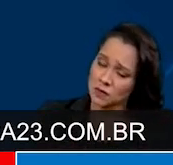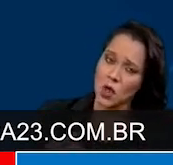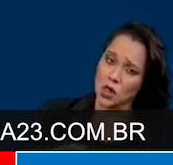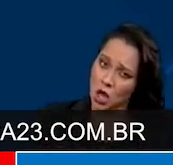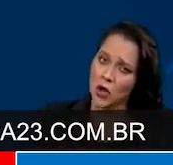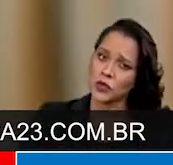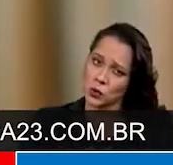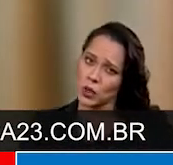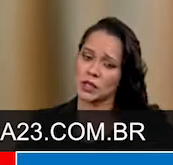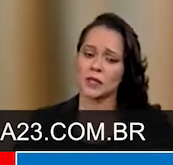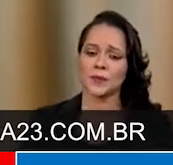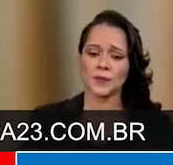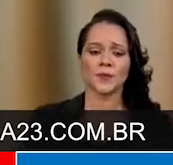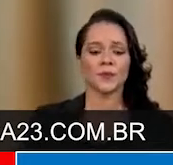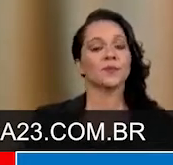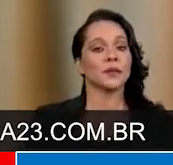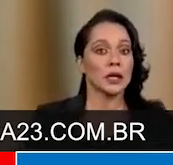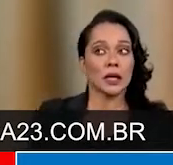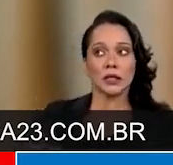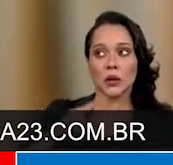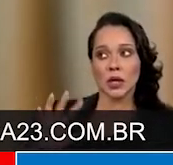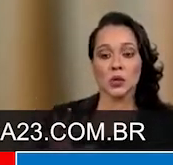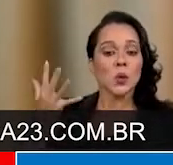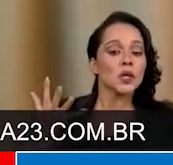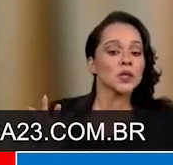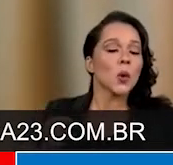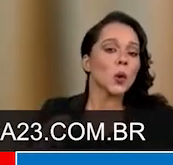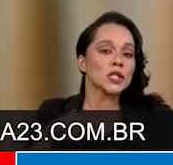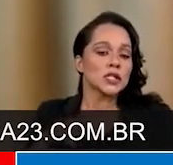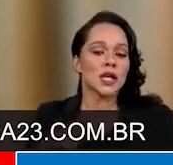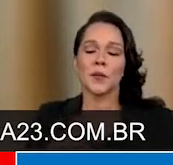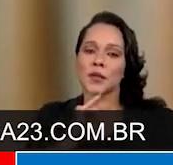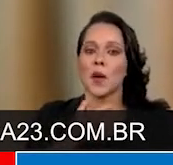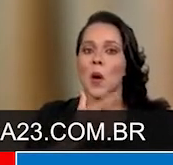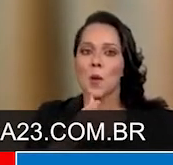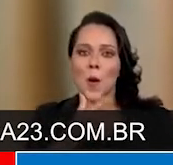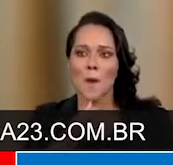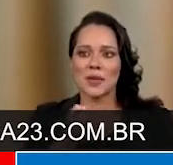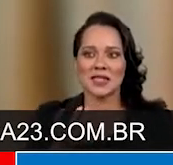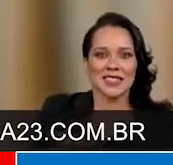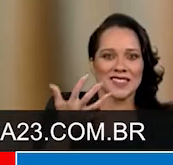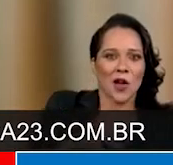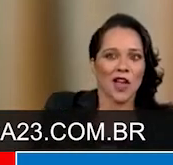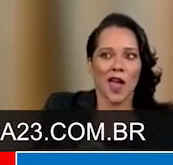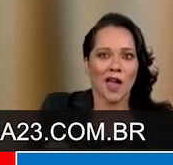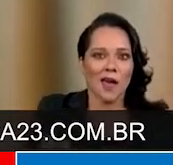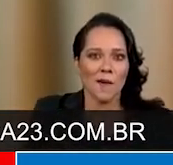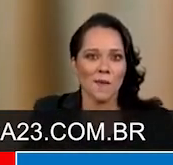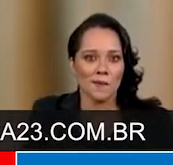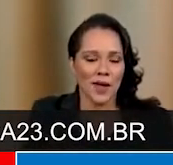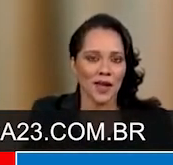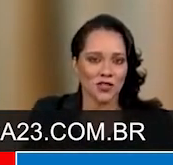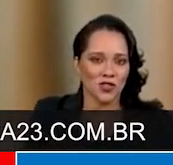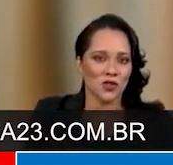novos casos da doença. Nós temos a situação onde tem a questão do homem não procurar o urologista por uma